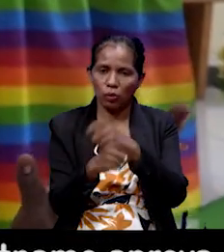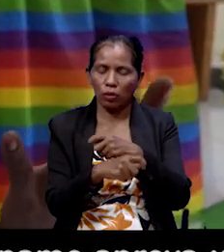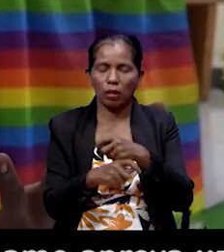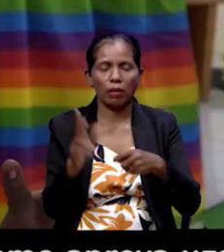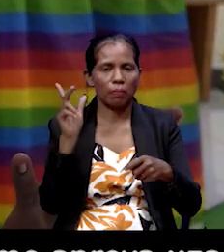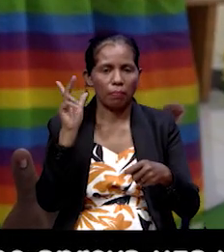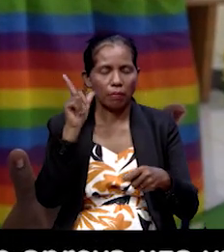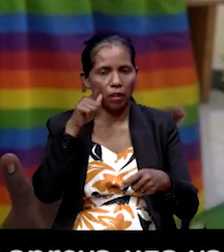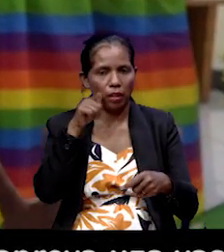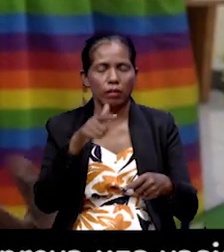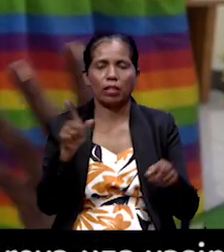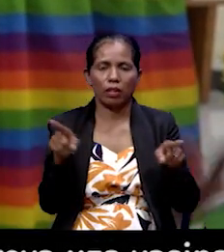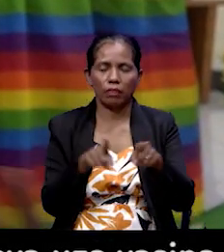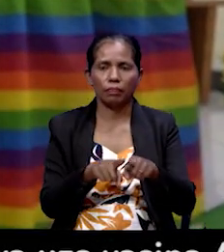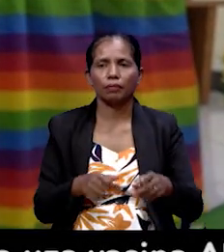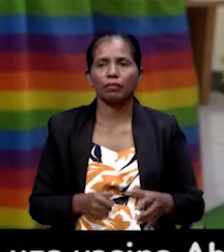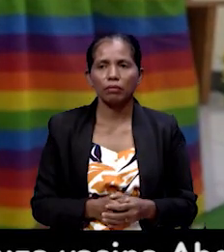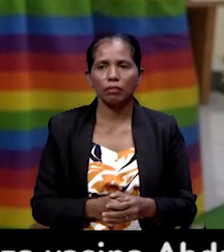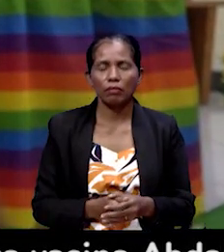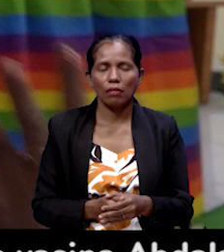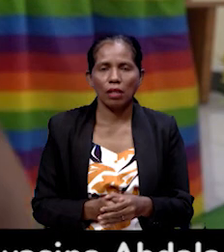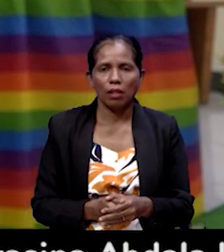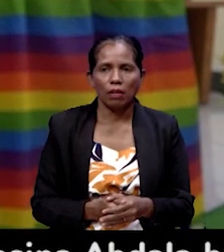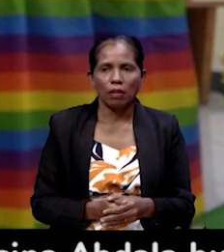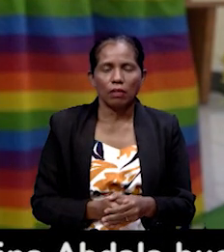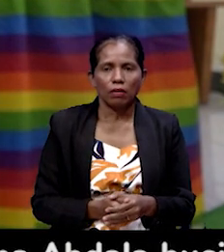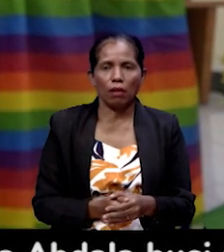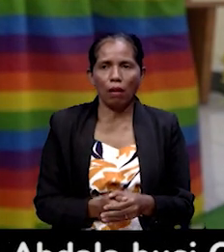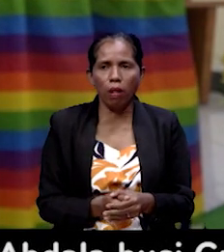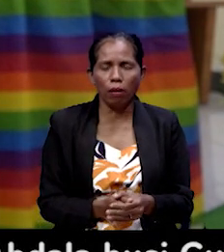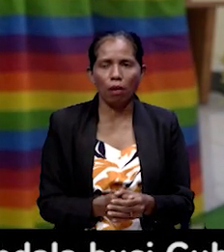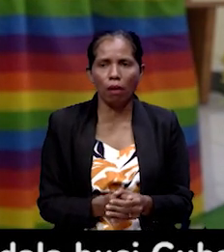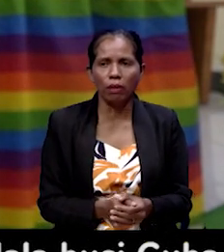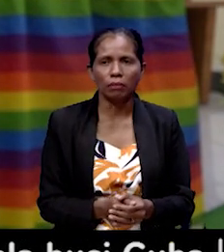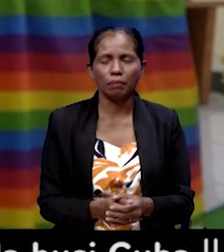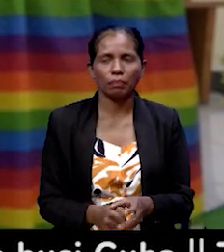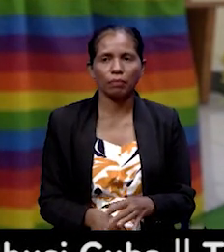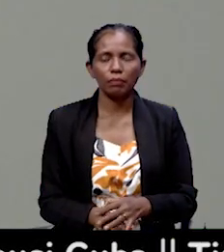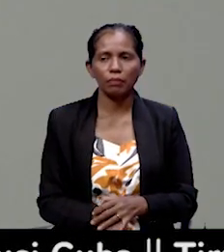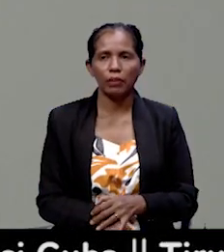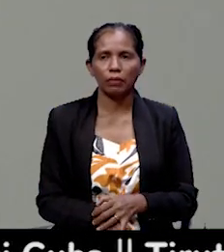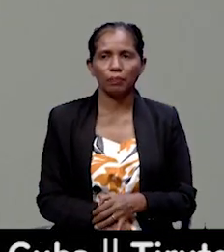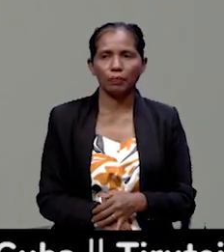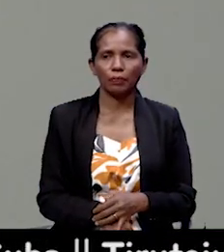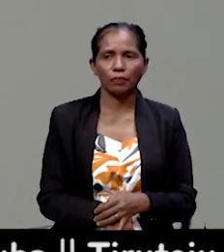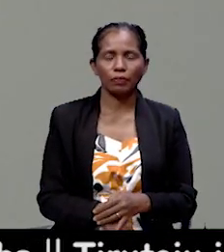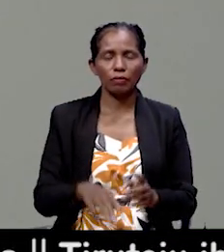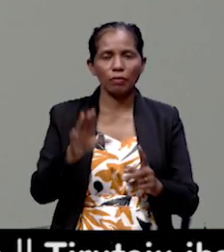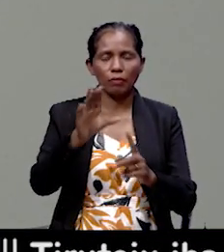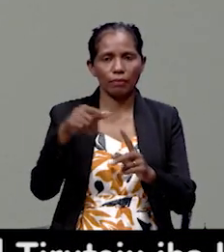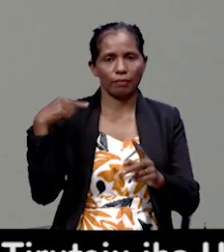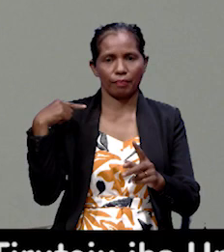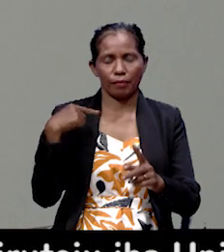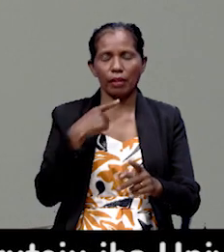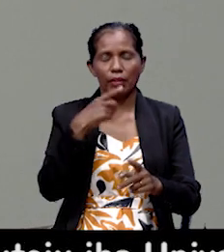o feto do identifika hanesang mane antau omerese hetalo violencia asuru nunemos banghira o mane do identifika o nehang hanesang feto. Chefe gabinete